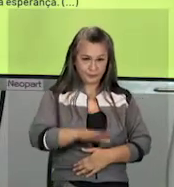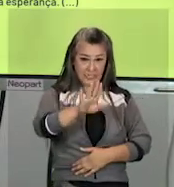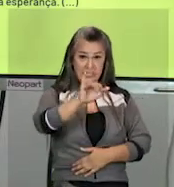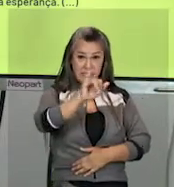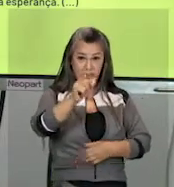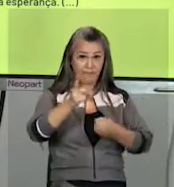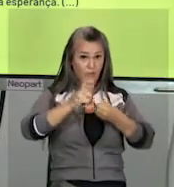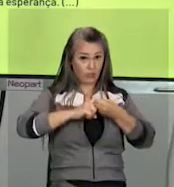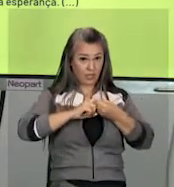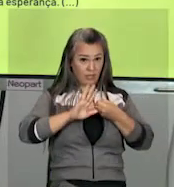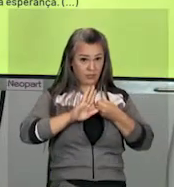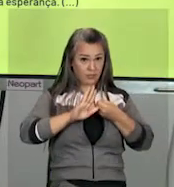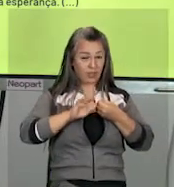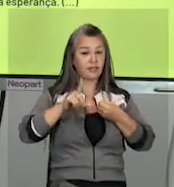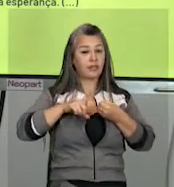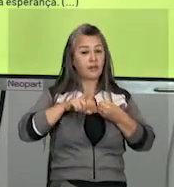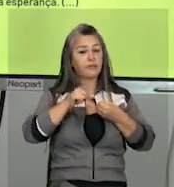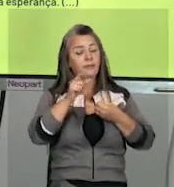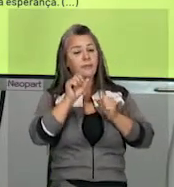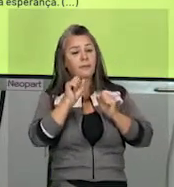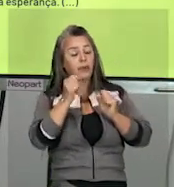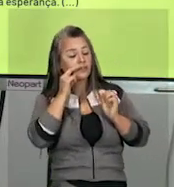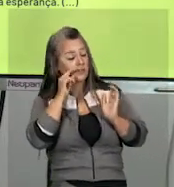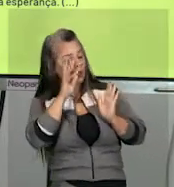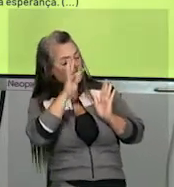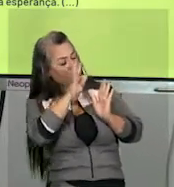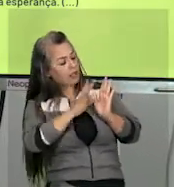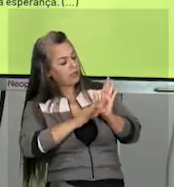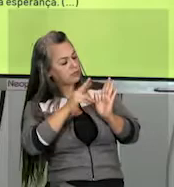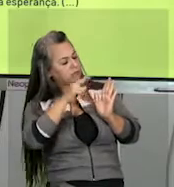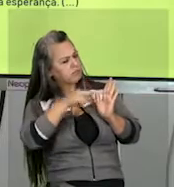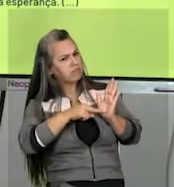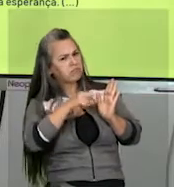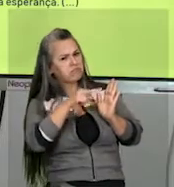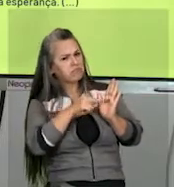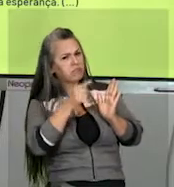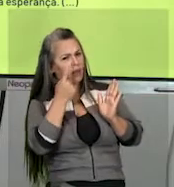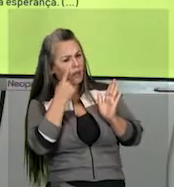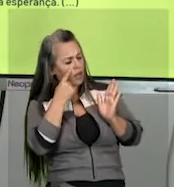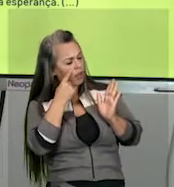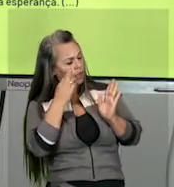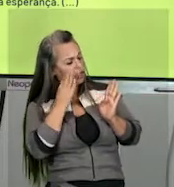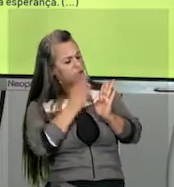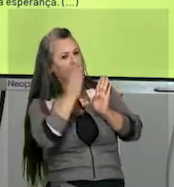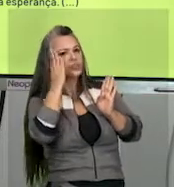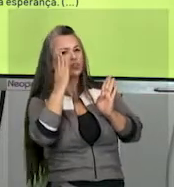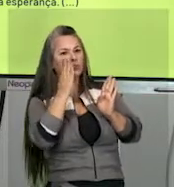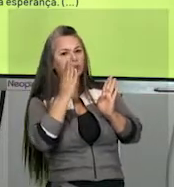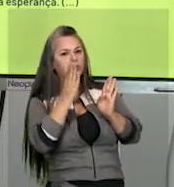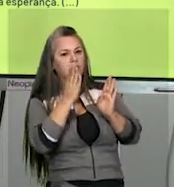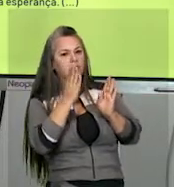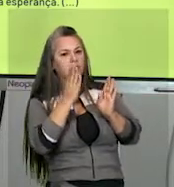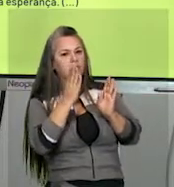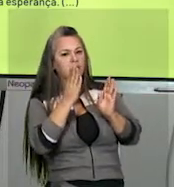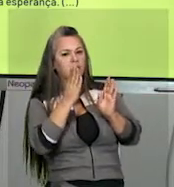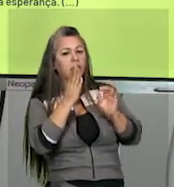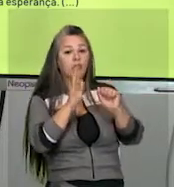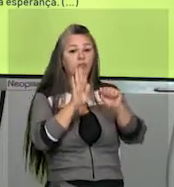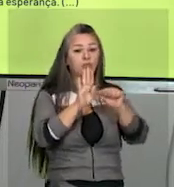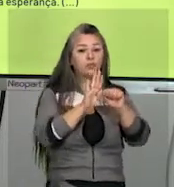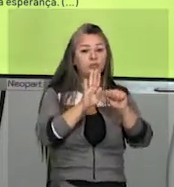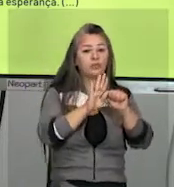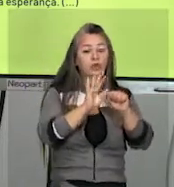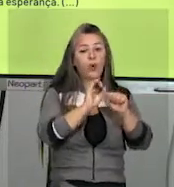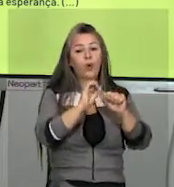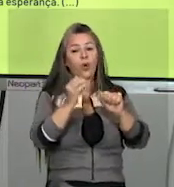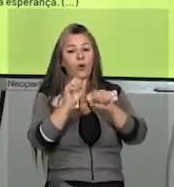os substantivos e adjetivos, duas importantes classes de palavras que vão dar continuidade ao texto. E